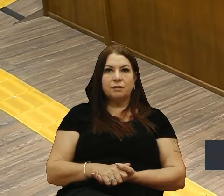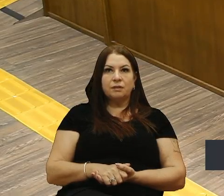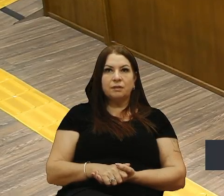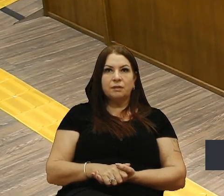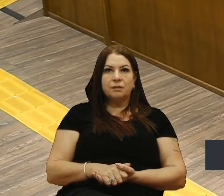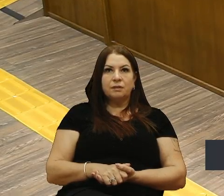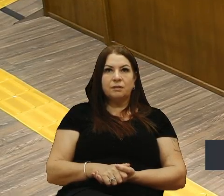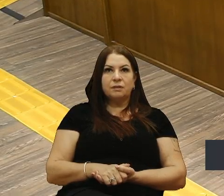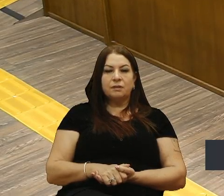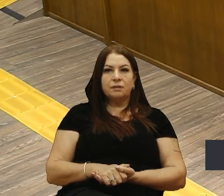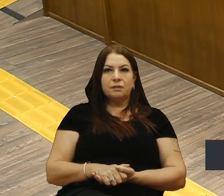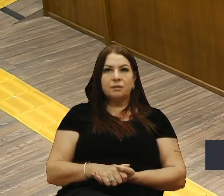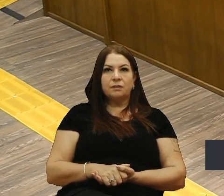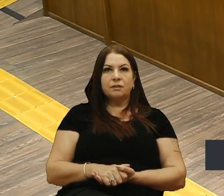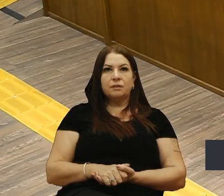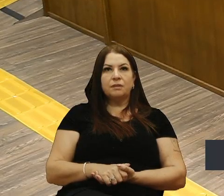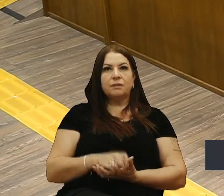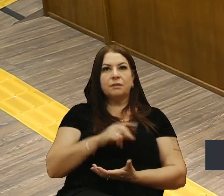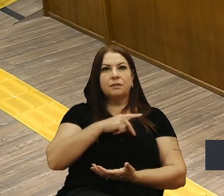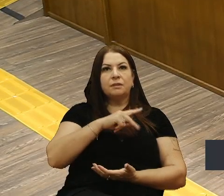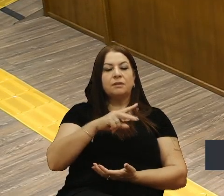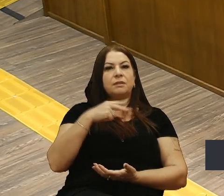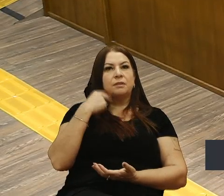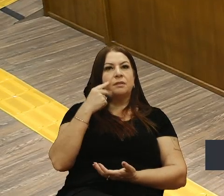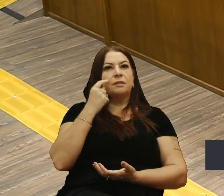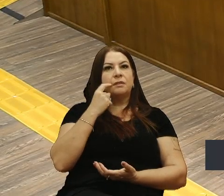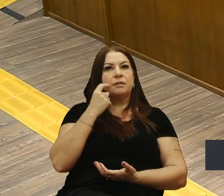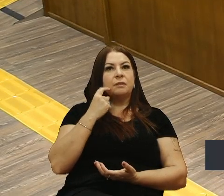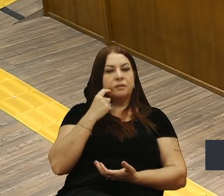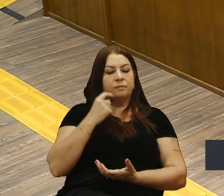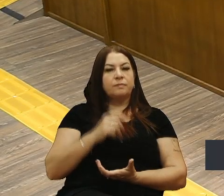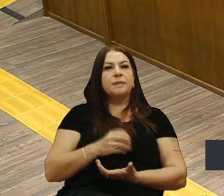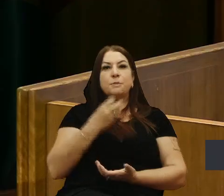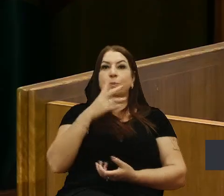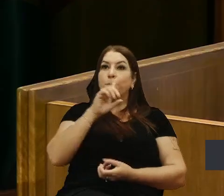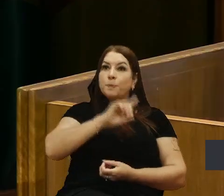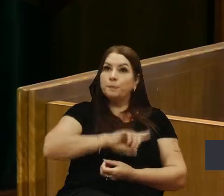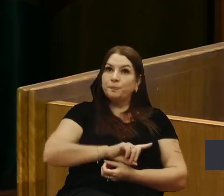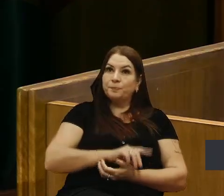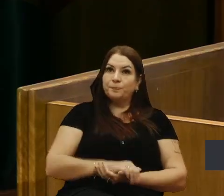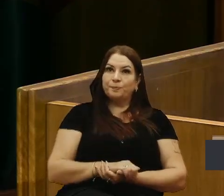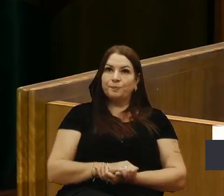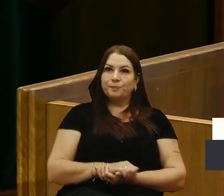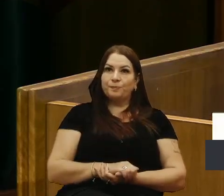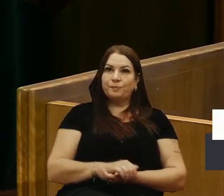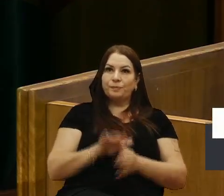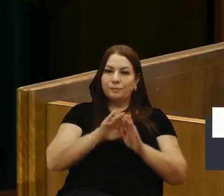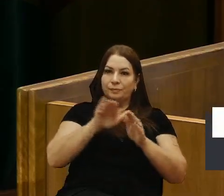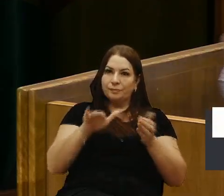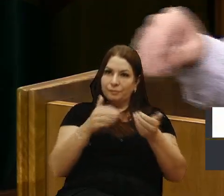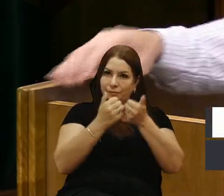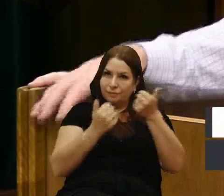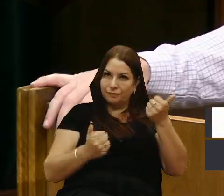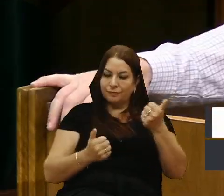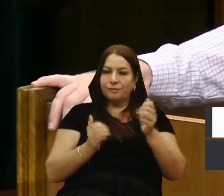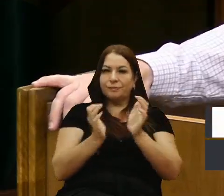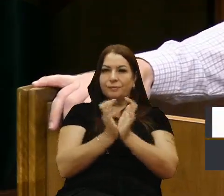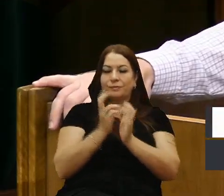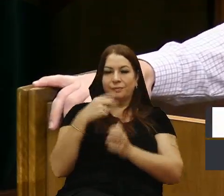Com a palavra, presidente e vereador Wagner Petrini. Bom dia, mesa diretora,